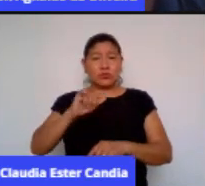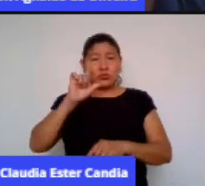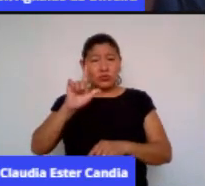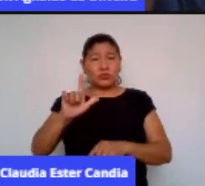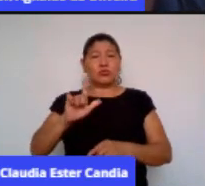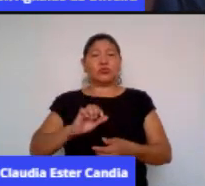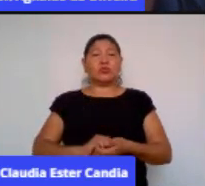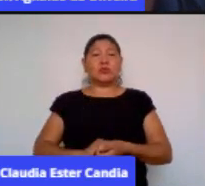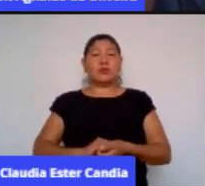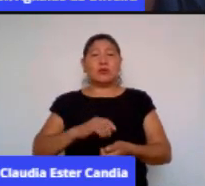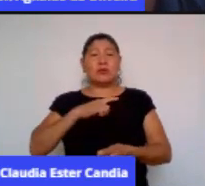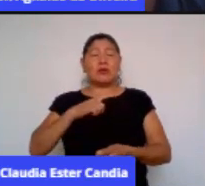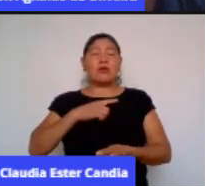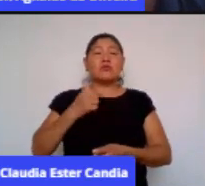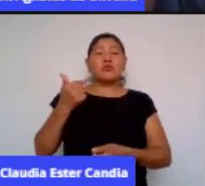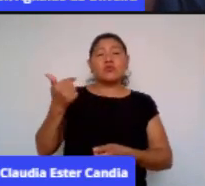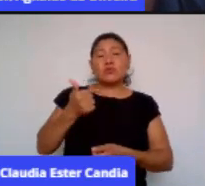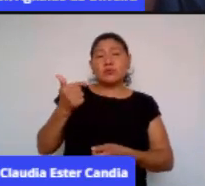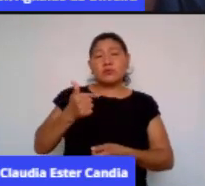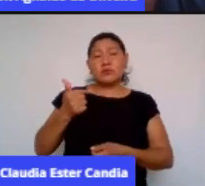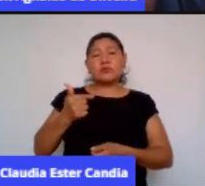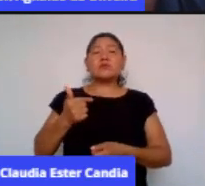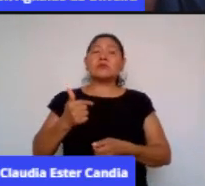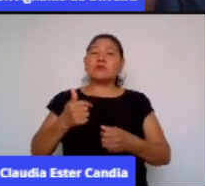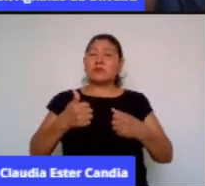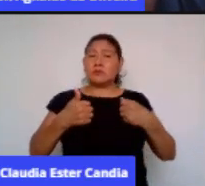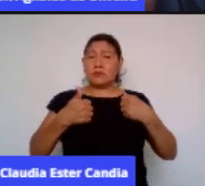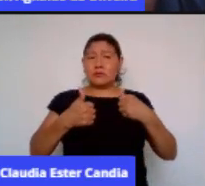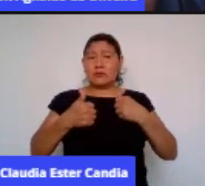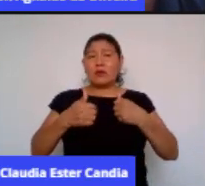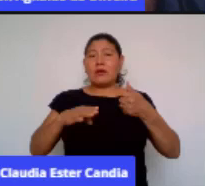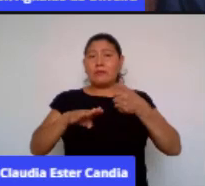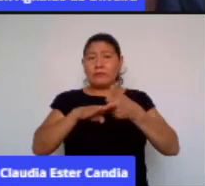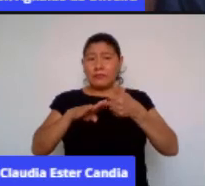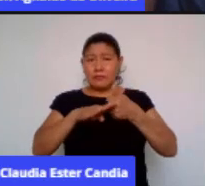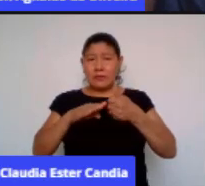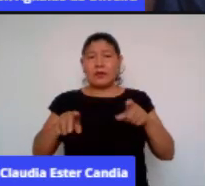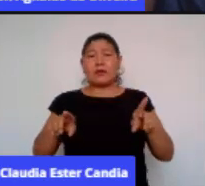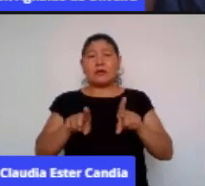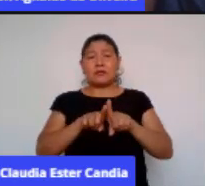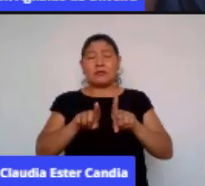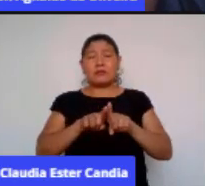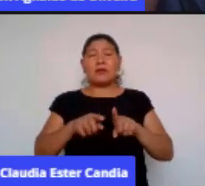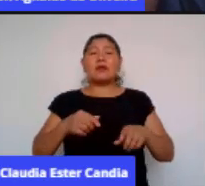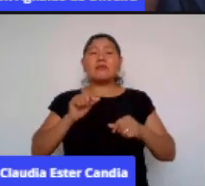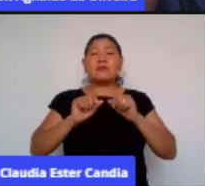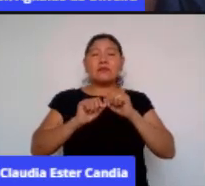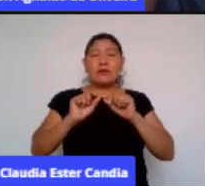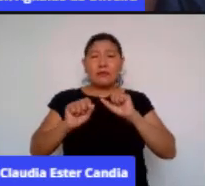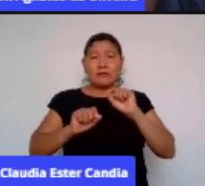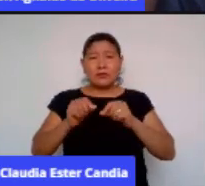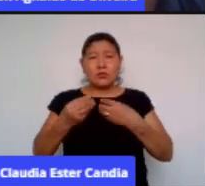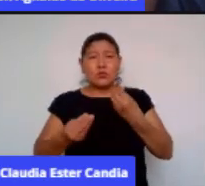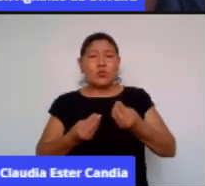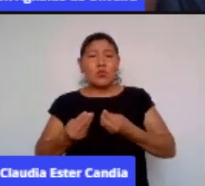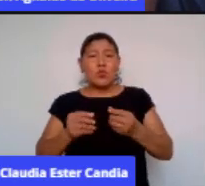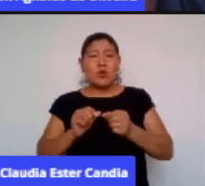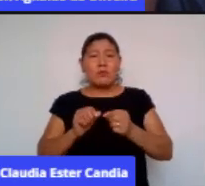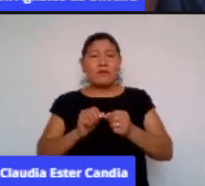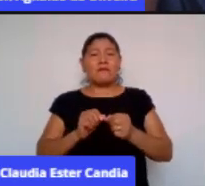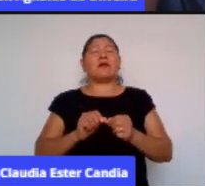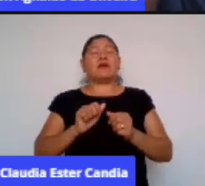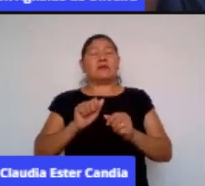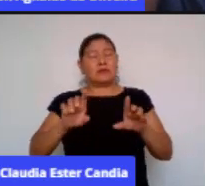no segundo bimestre, vocês vão receber o caderno 3, ele já vai estar entregue para vocês, e a forma de proceder é a mesma. Você observa esse